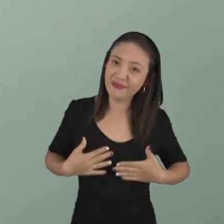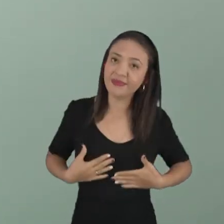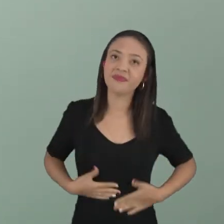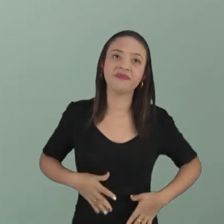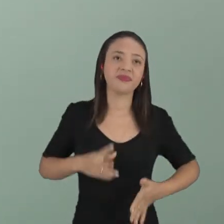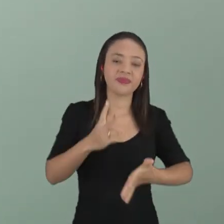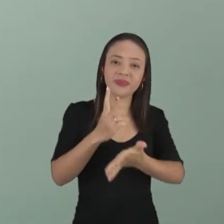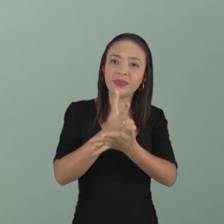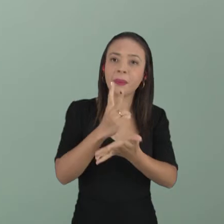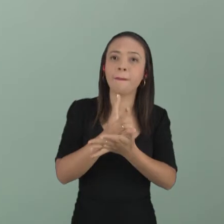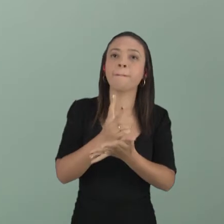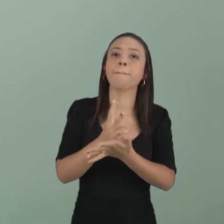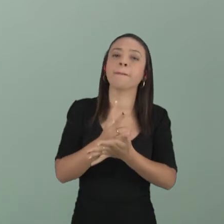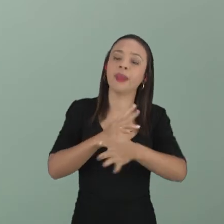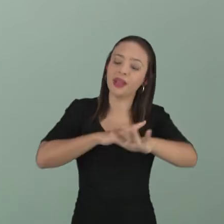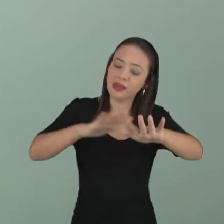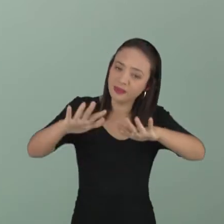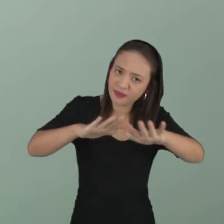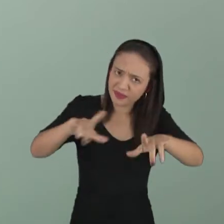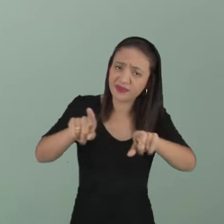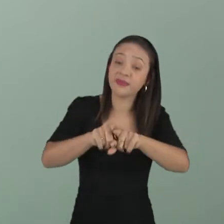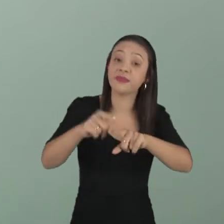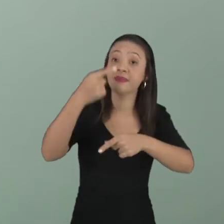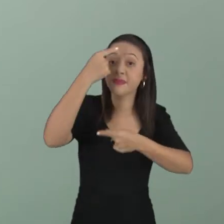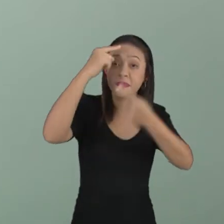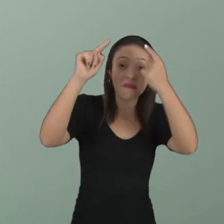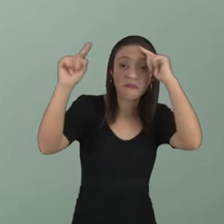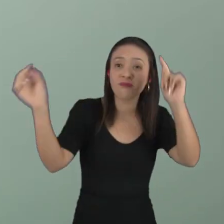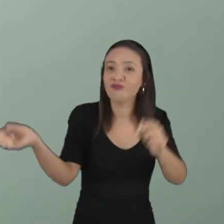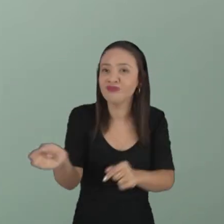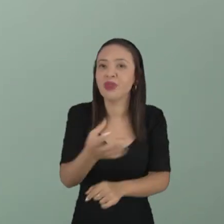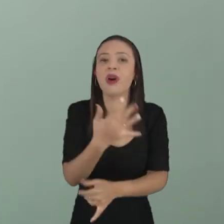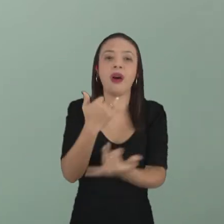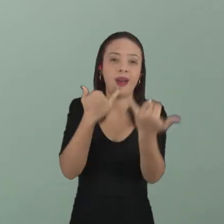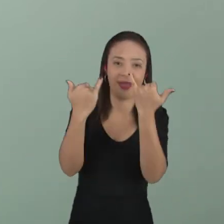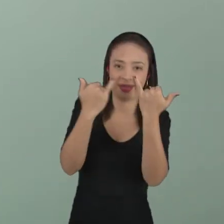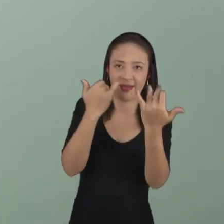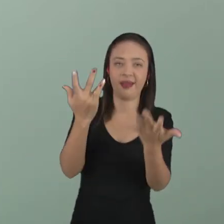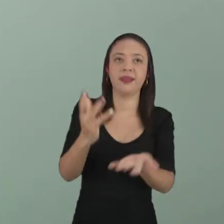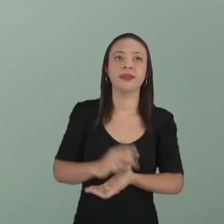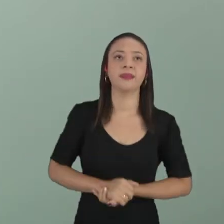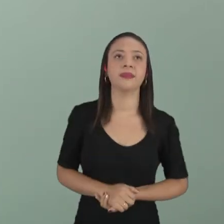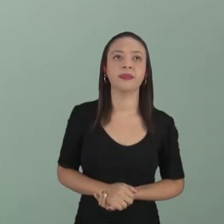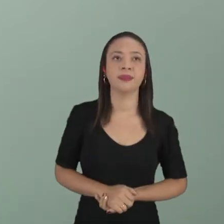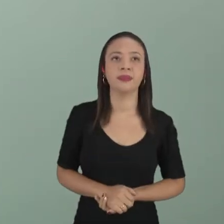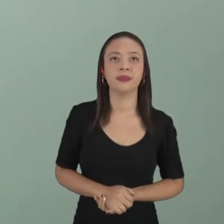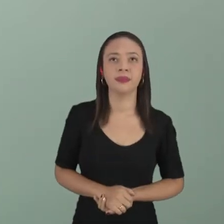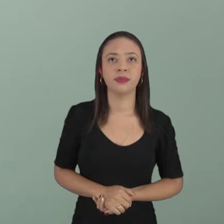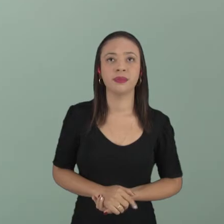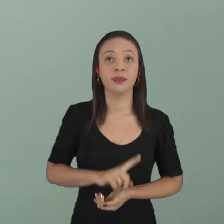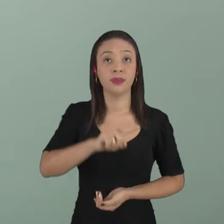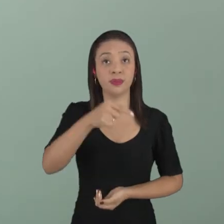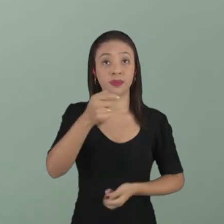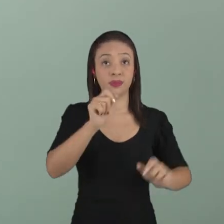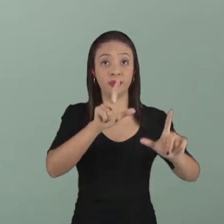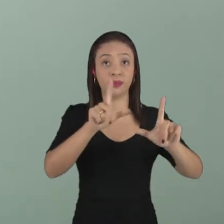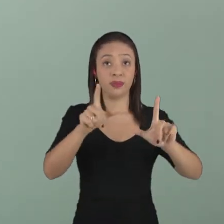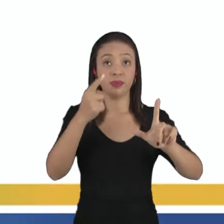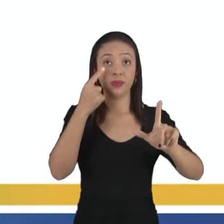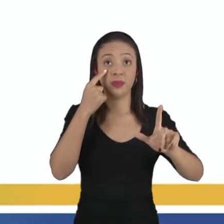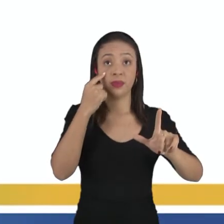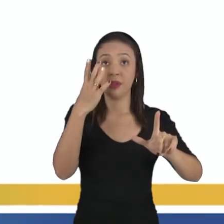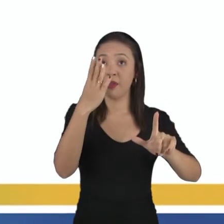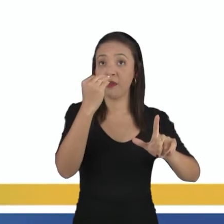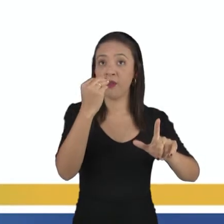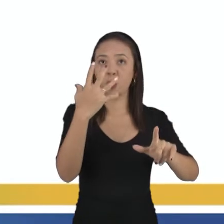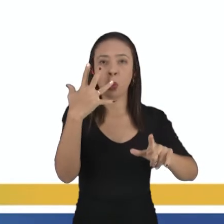está o tempo todo se movimentando e criando coisas novas para a gente. O próximo slide, olha que